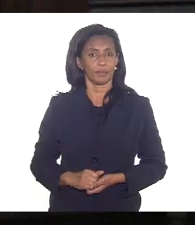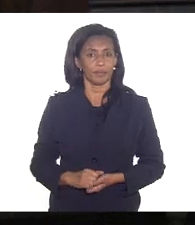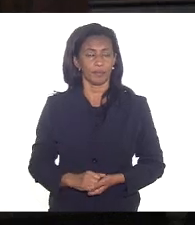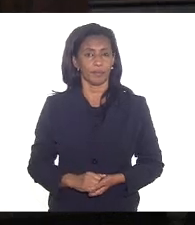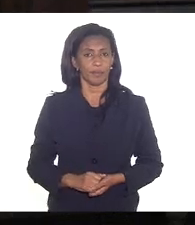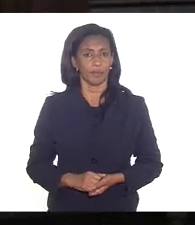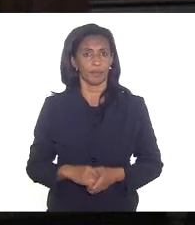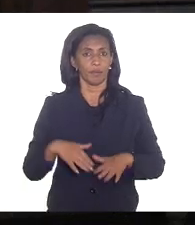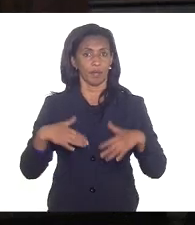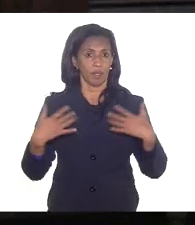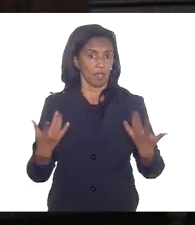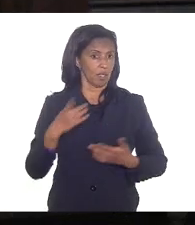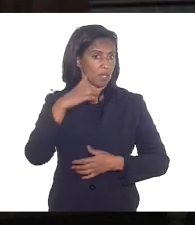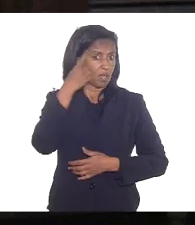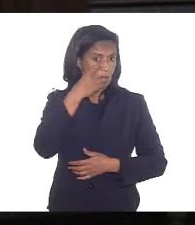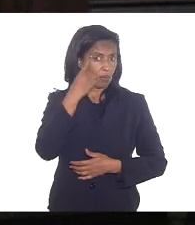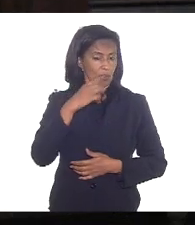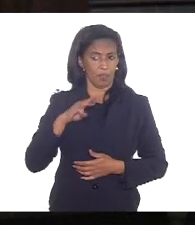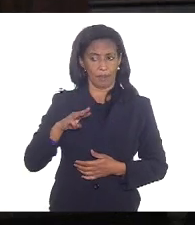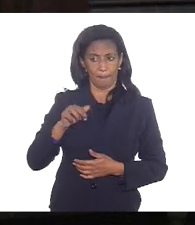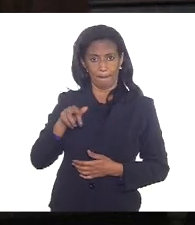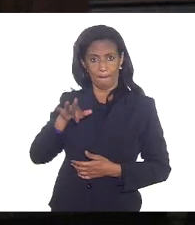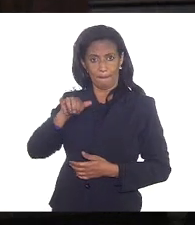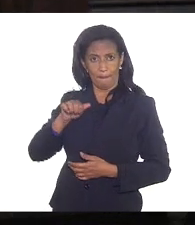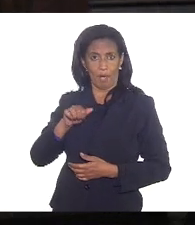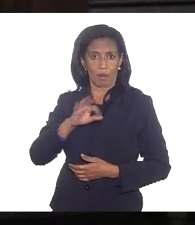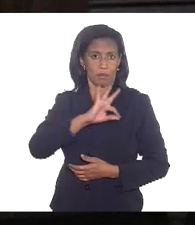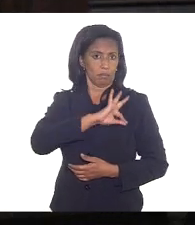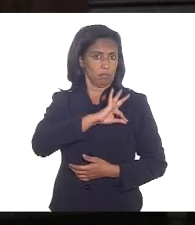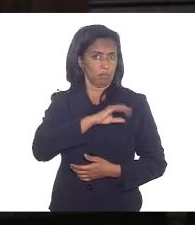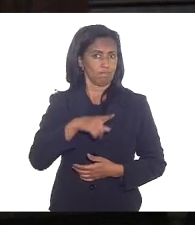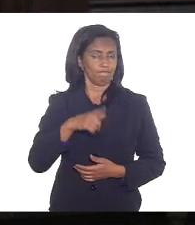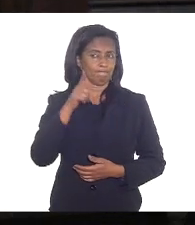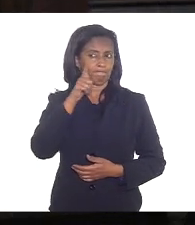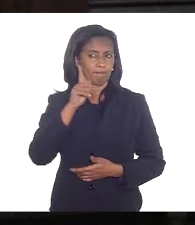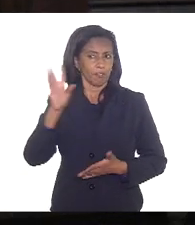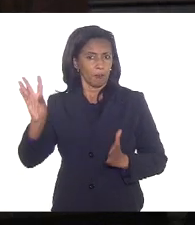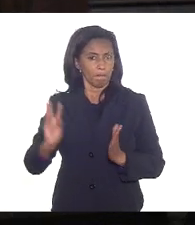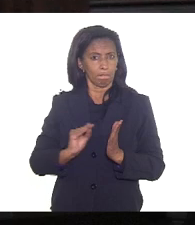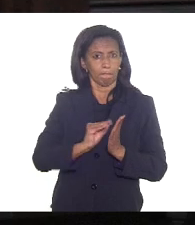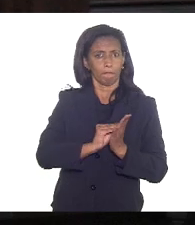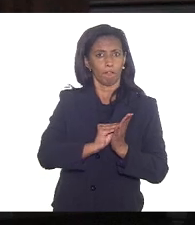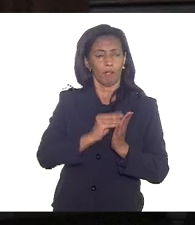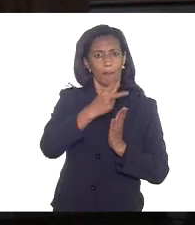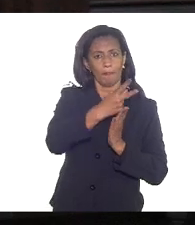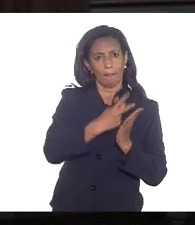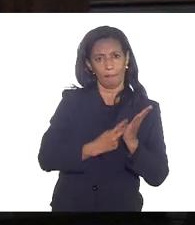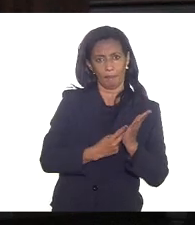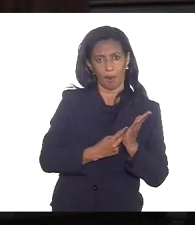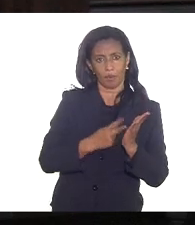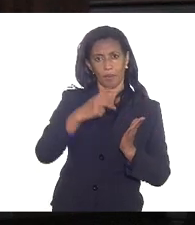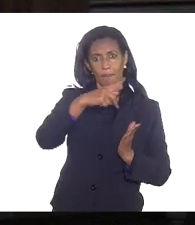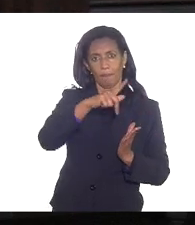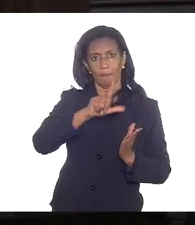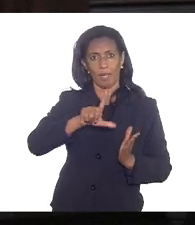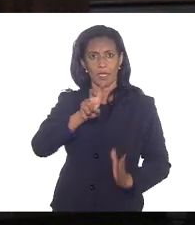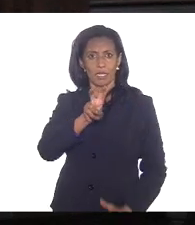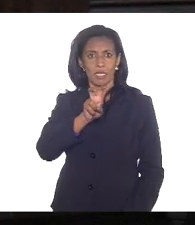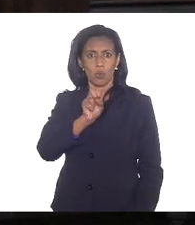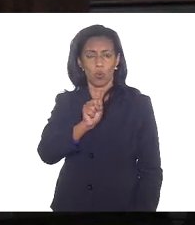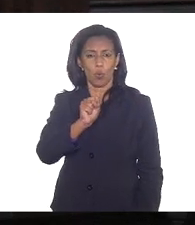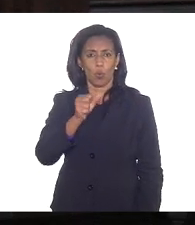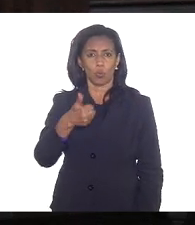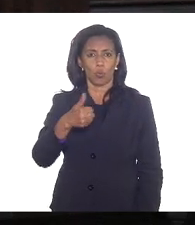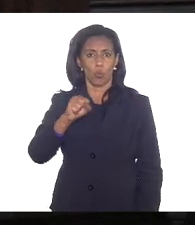Oi e aí a deputada Martha Rocha É possível colocar em Pauta o PL